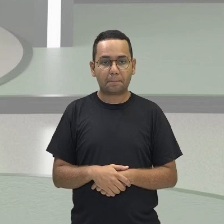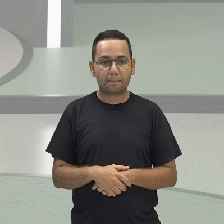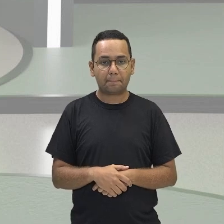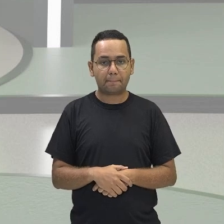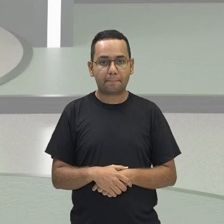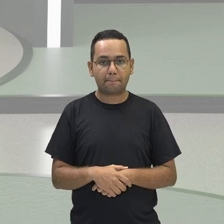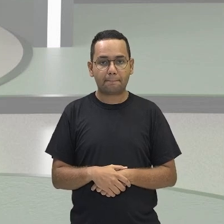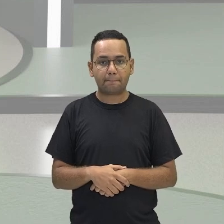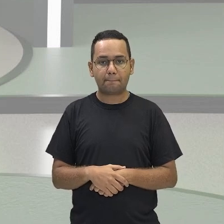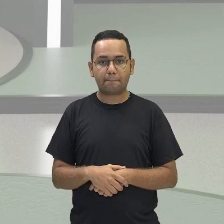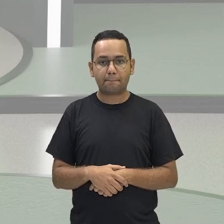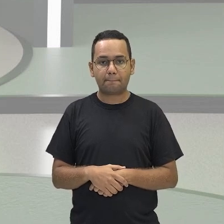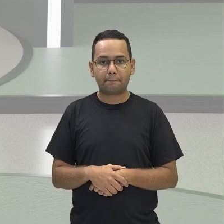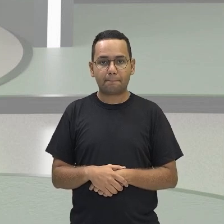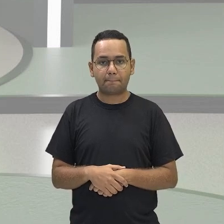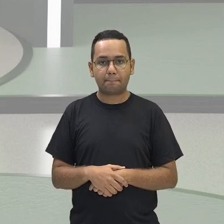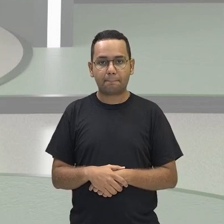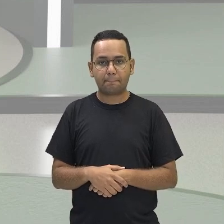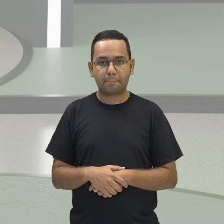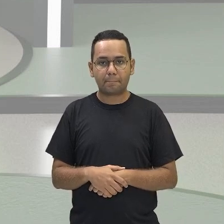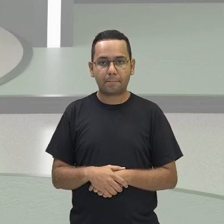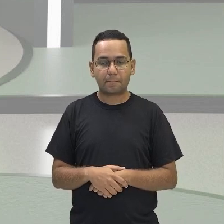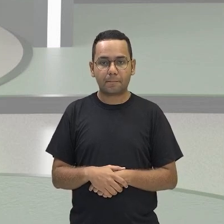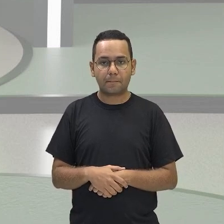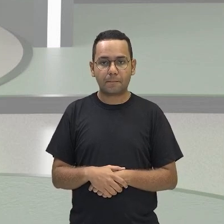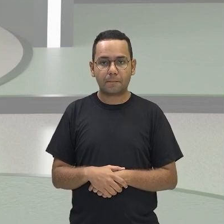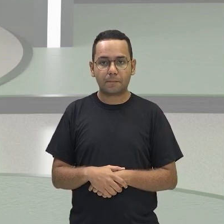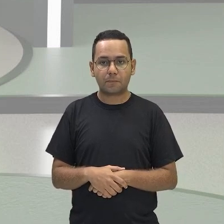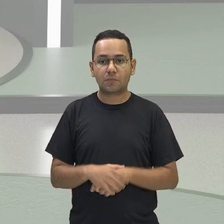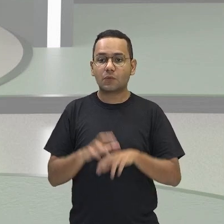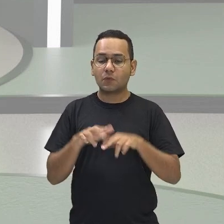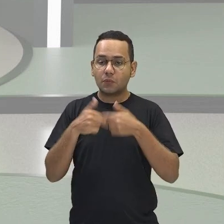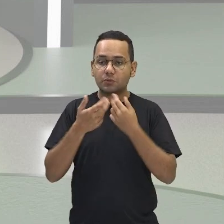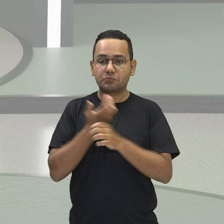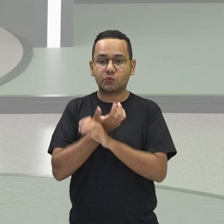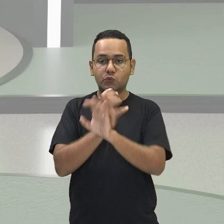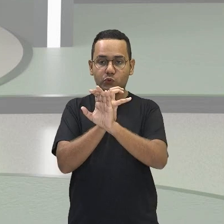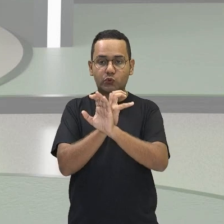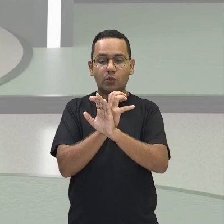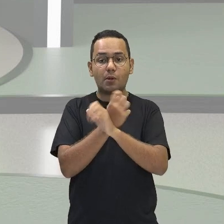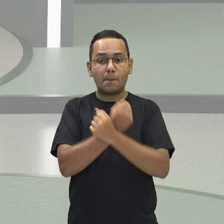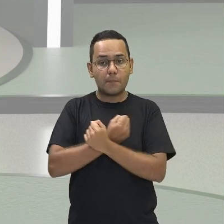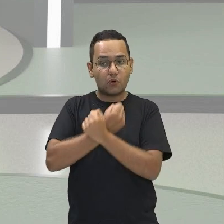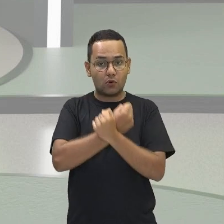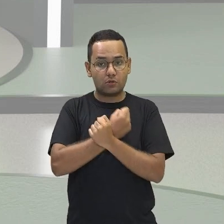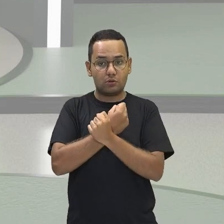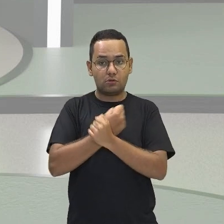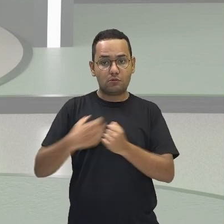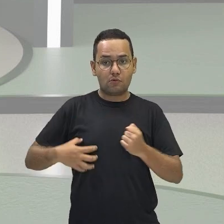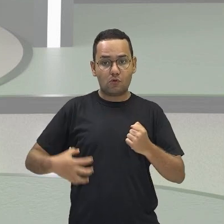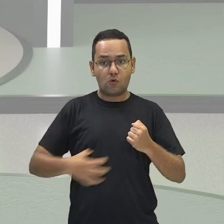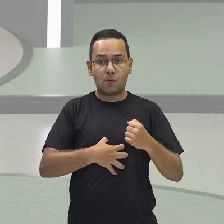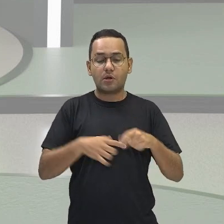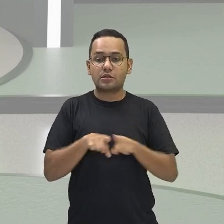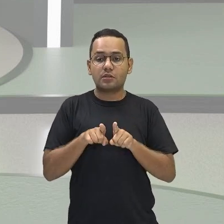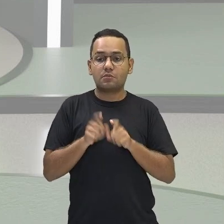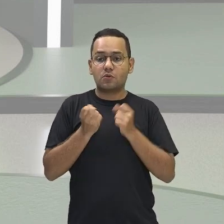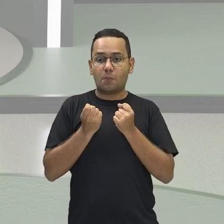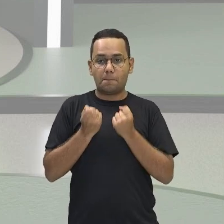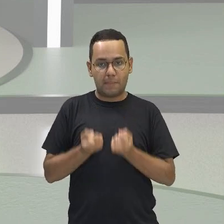esquelético protegem os nossos órgãos internos e suportam o peso do nosso